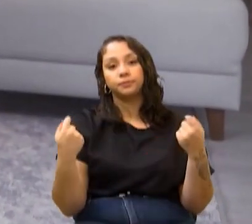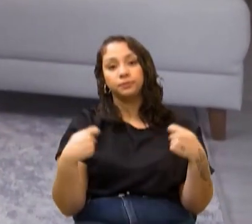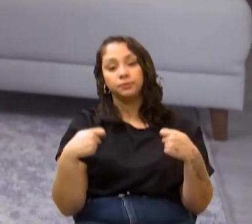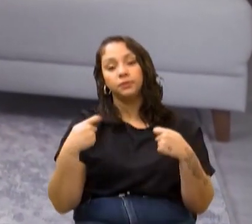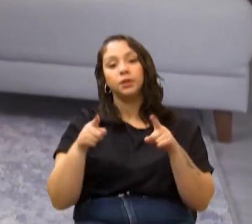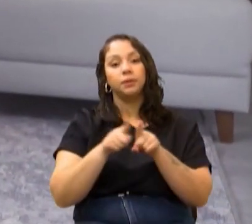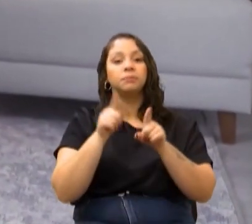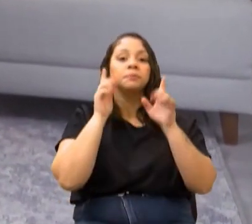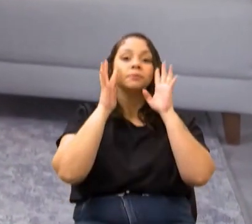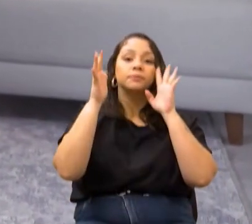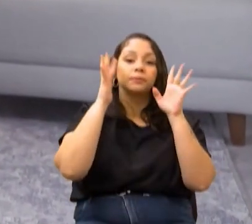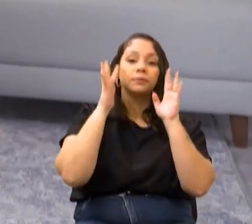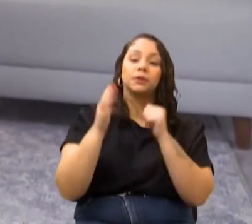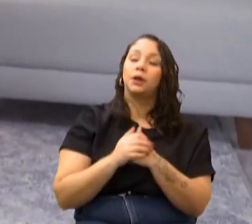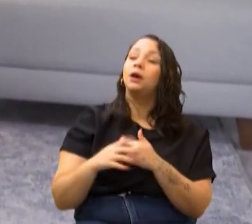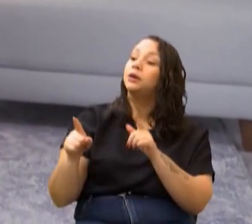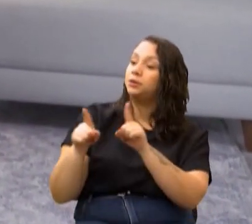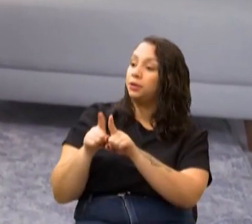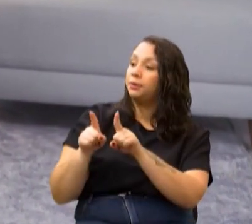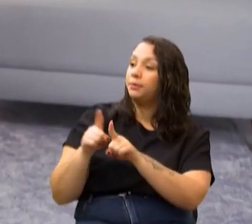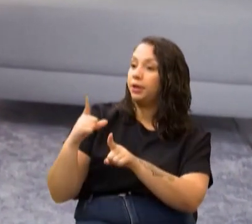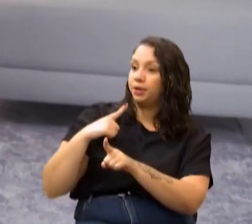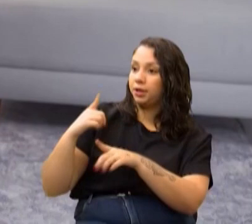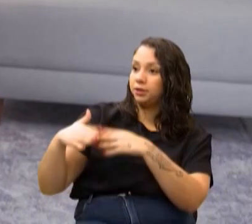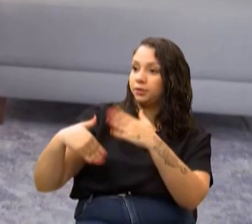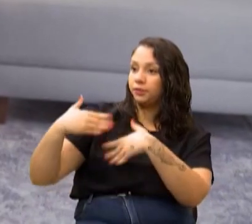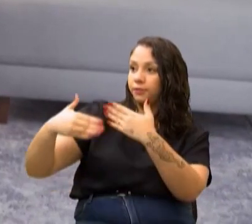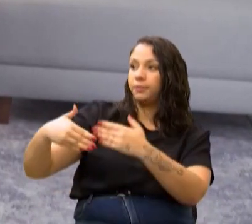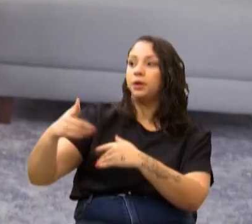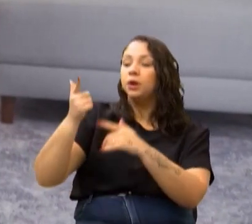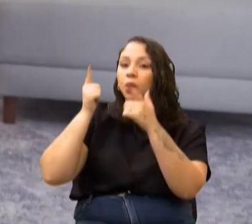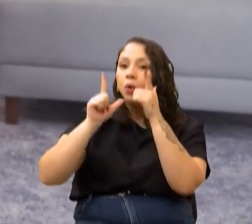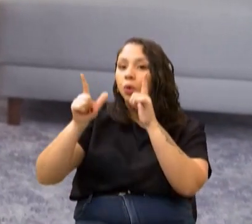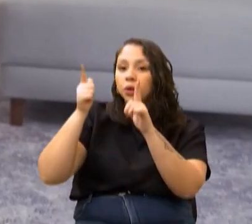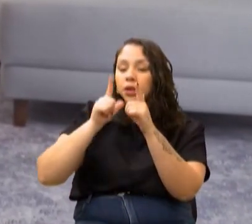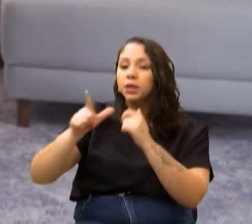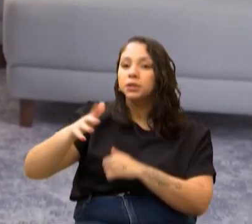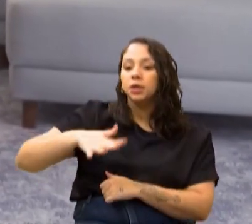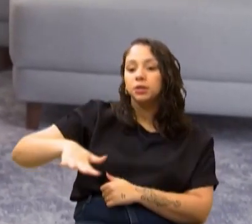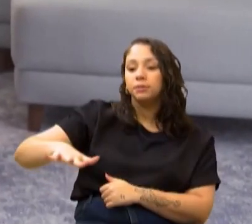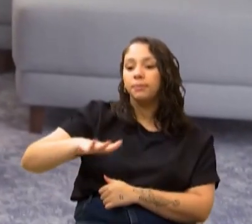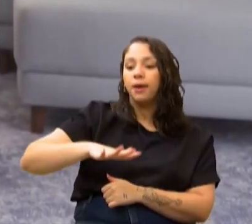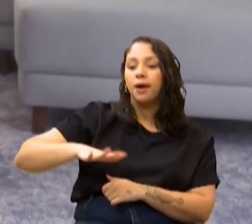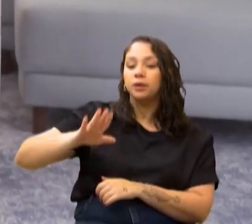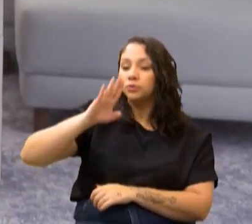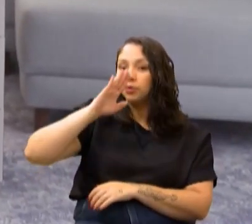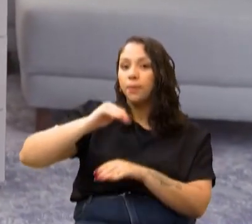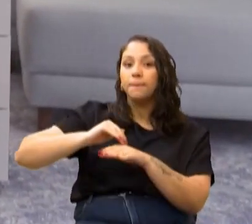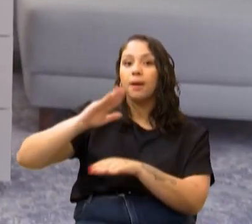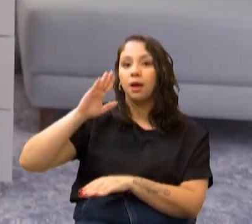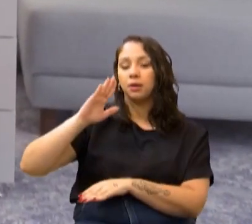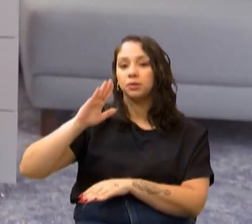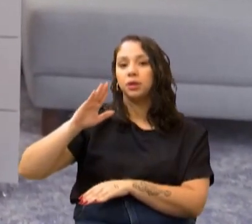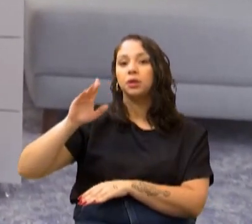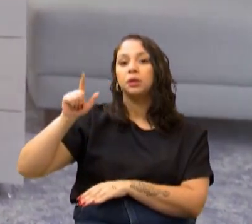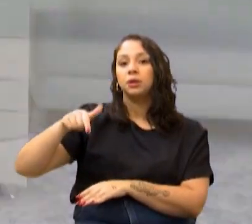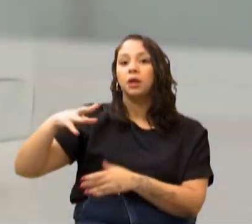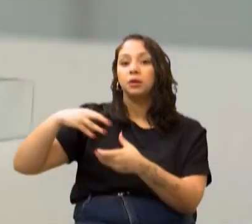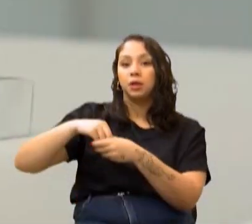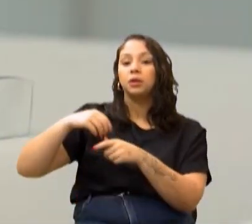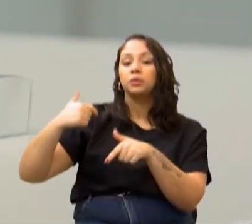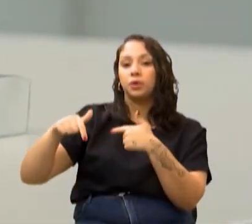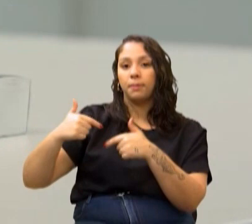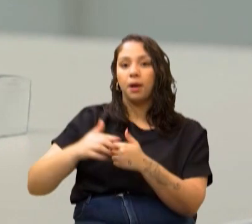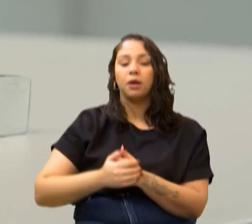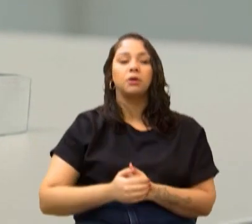suas necessidades e os seus sonhos. Até porque ele se desenvolvendo, ele vai conquistando espaços cada vez maiores, né,